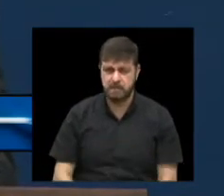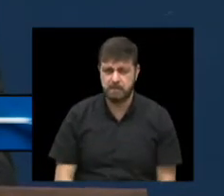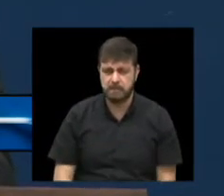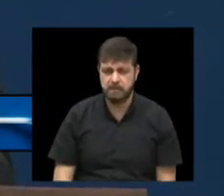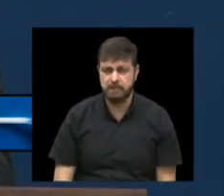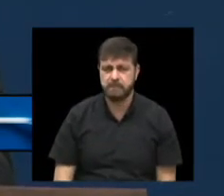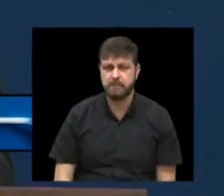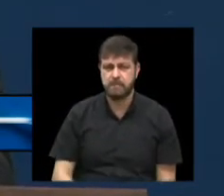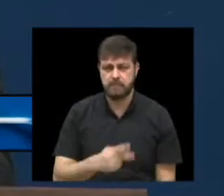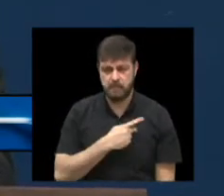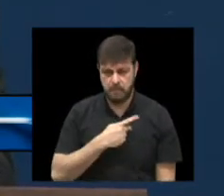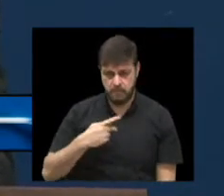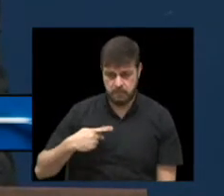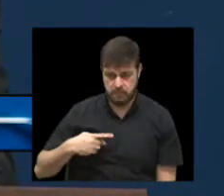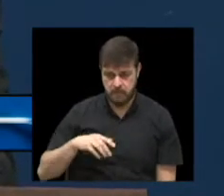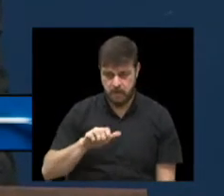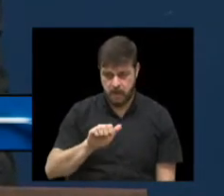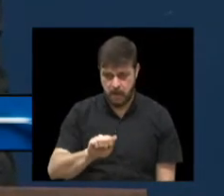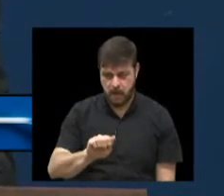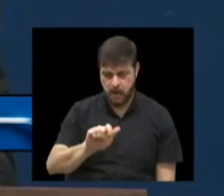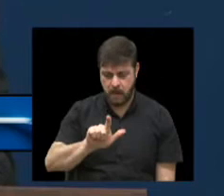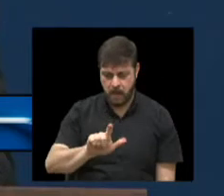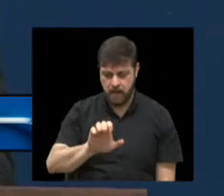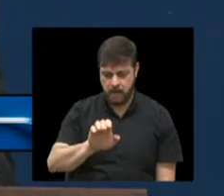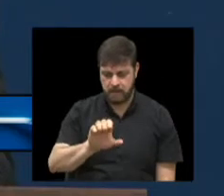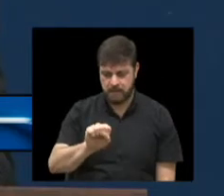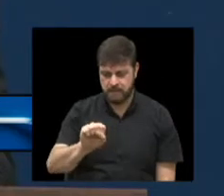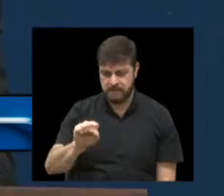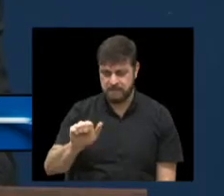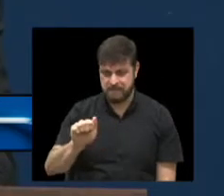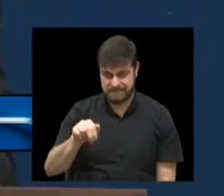nome do pastor Alessandro Monari, que hoje é pastor